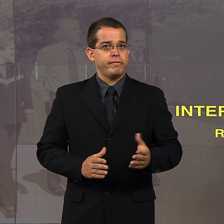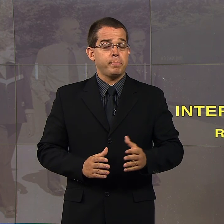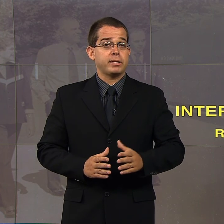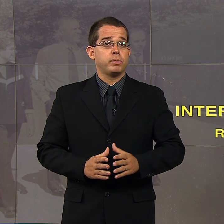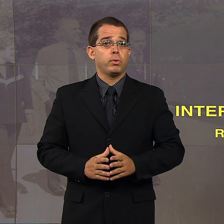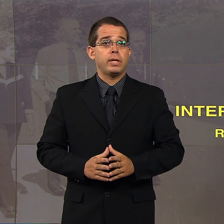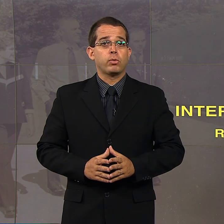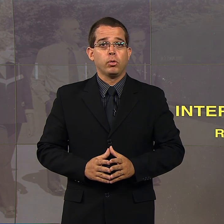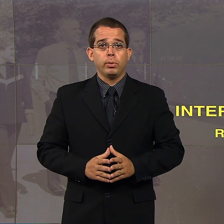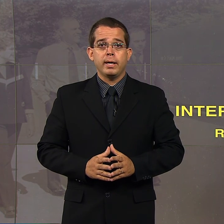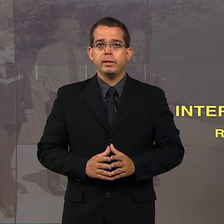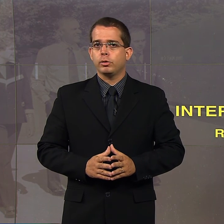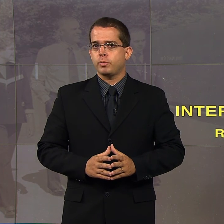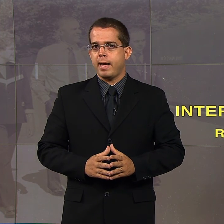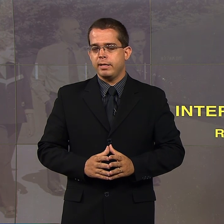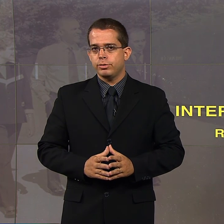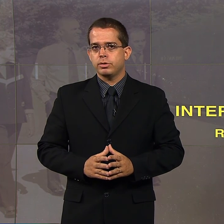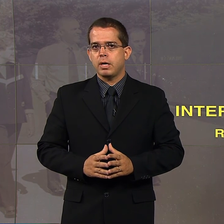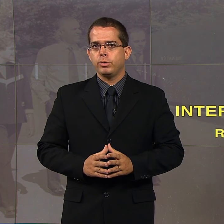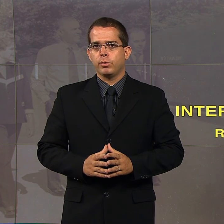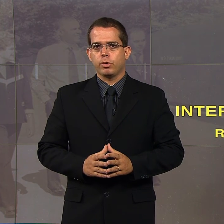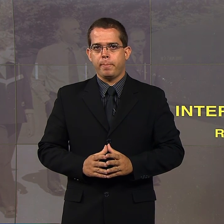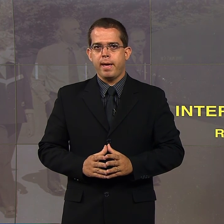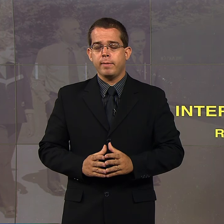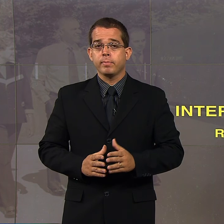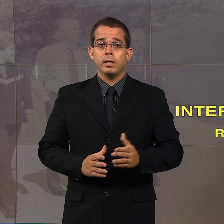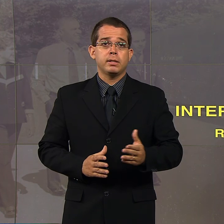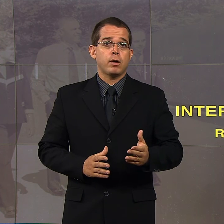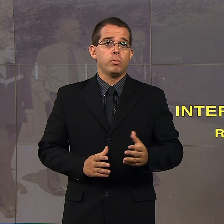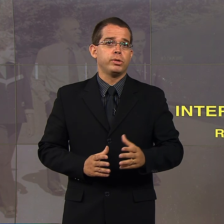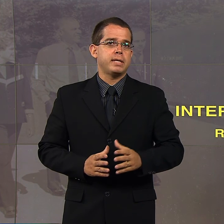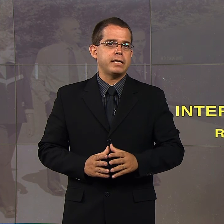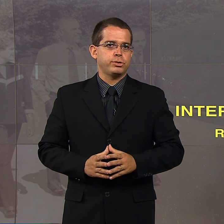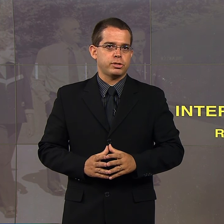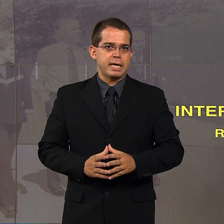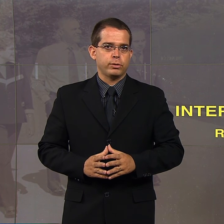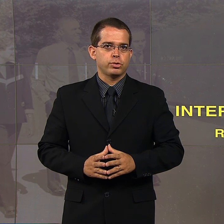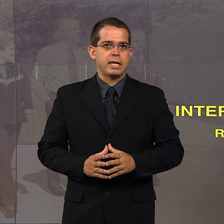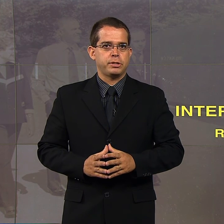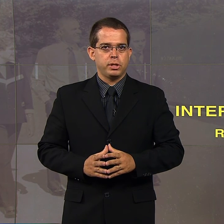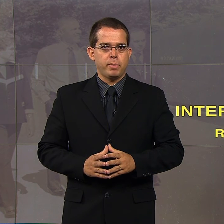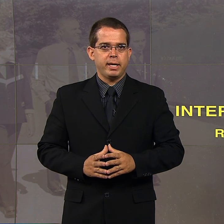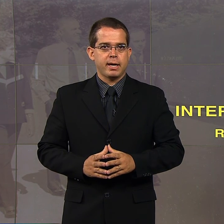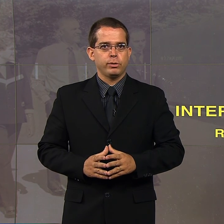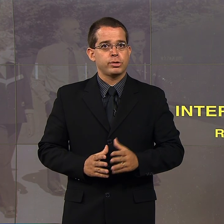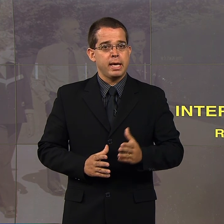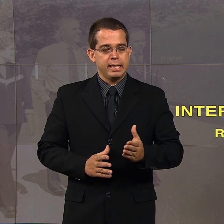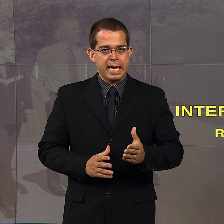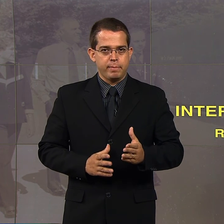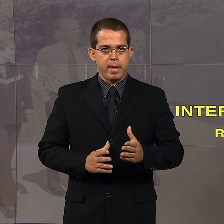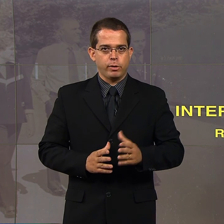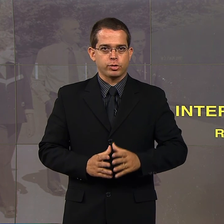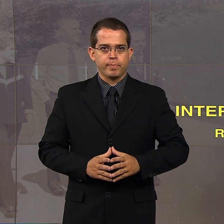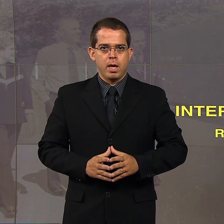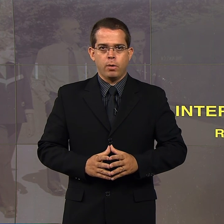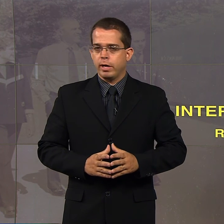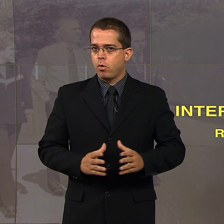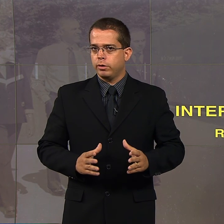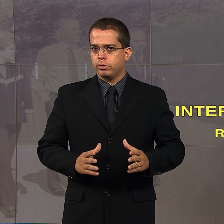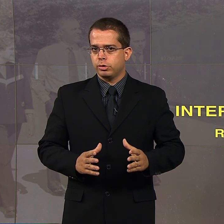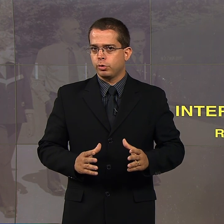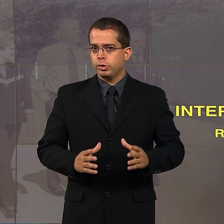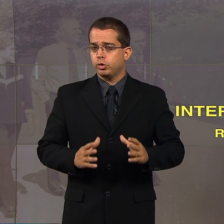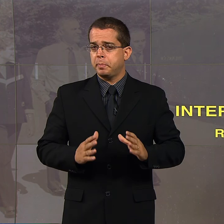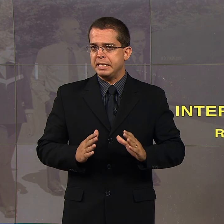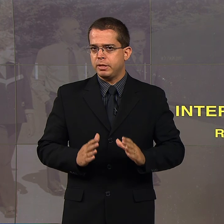dilma rousseff participou da cúpula entre os países da união europeia e da comunidade de estados latino americanos e caribenhos o